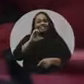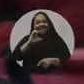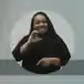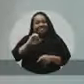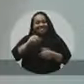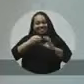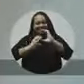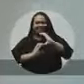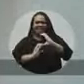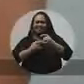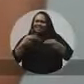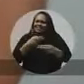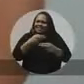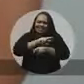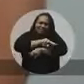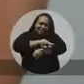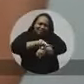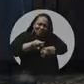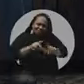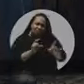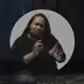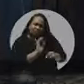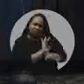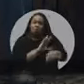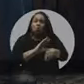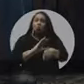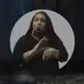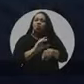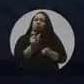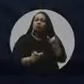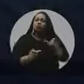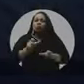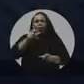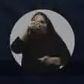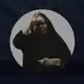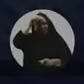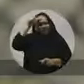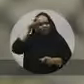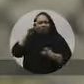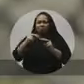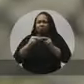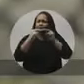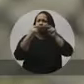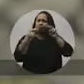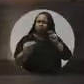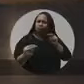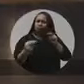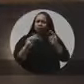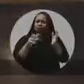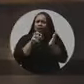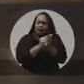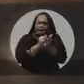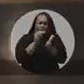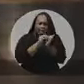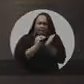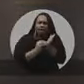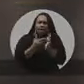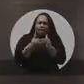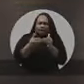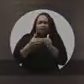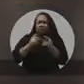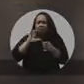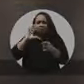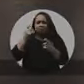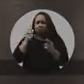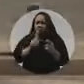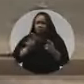para oferecer cursos sob medida ao ambulante. A prefeitura será cada vez mais online. Registros, licenças e serviços poderão ser